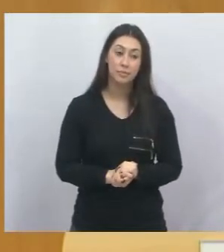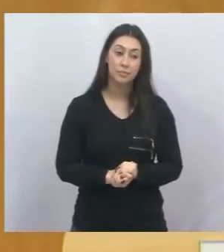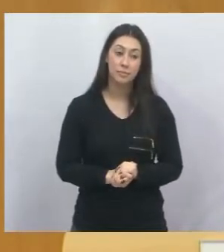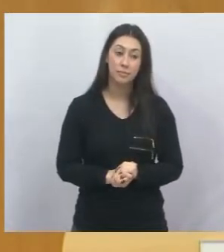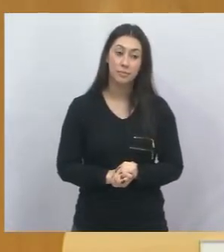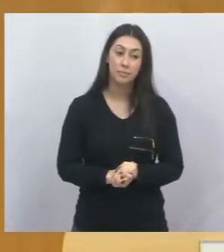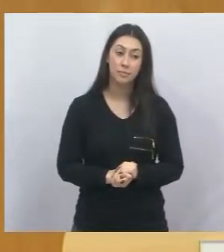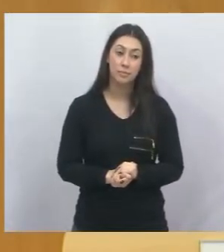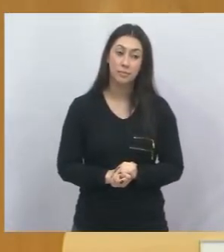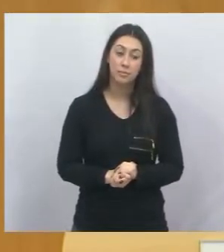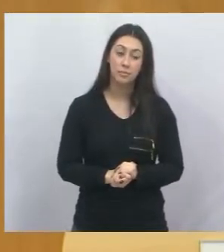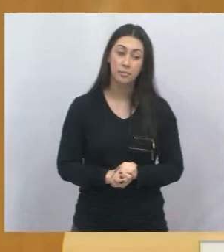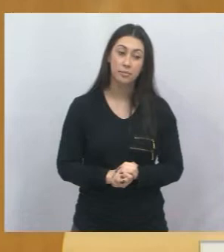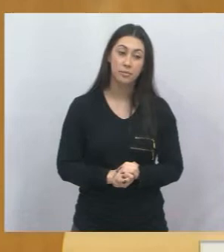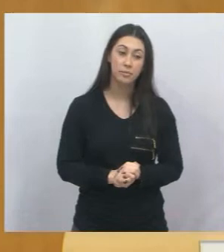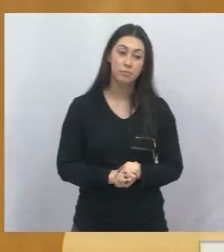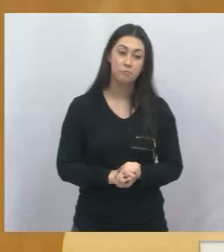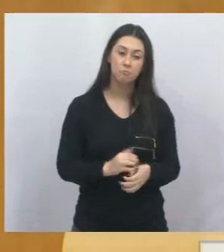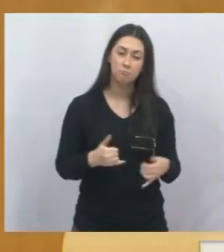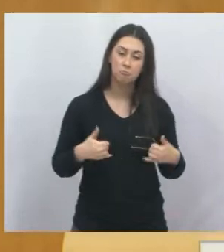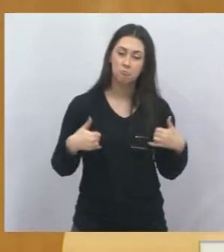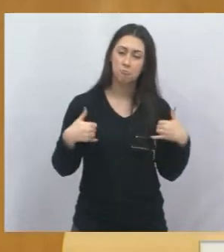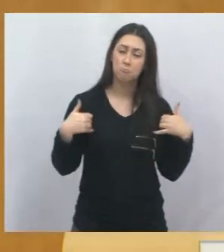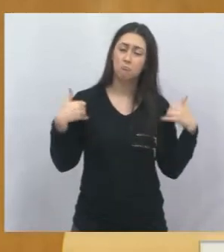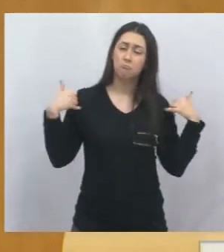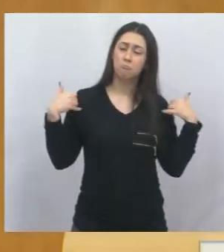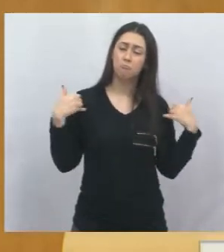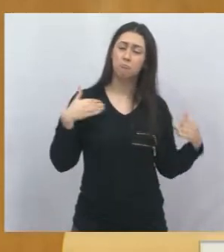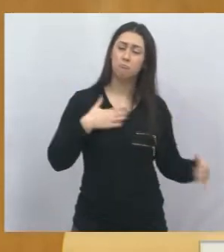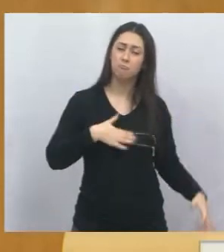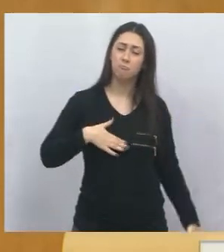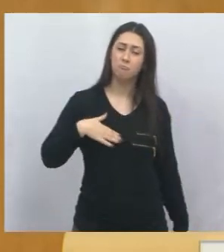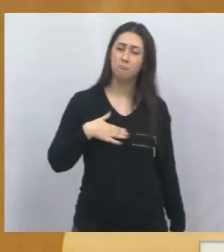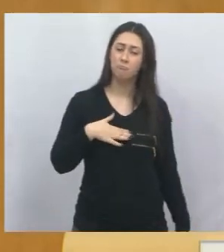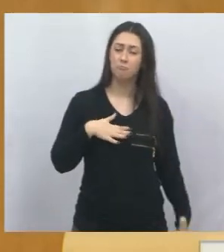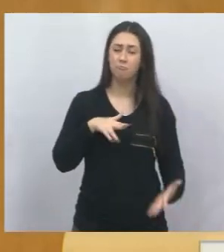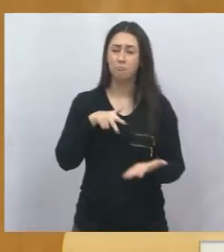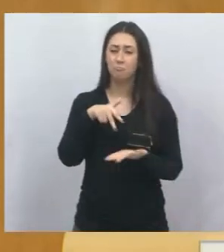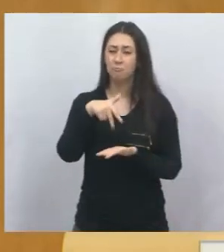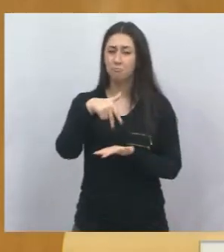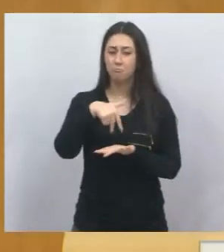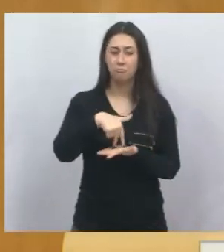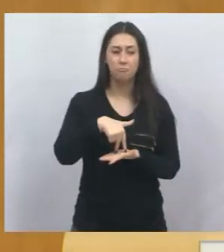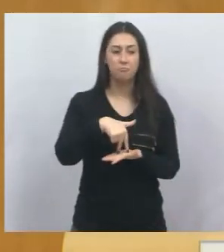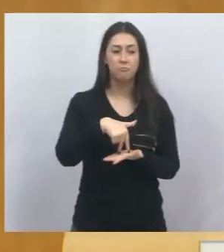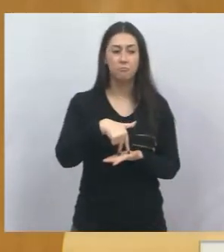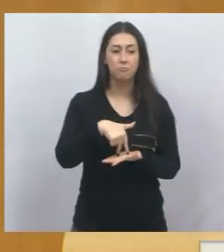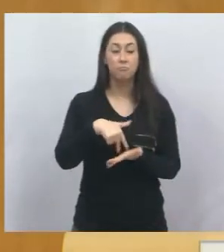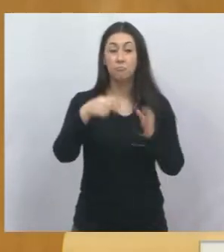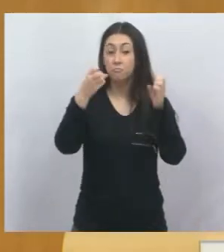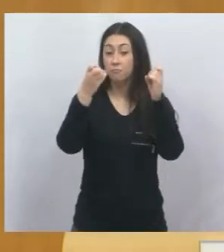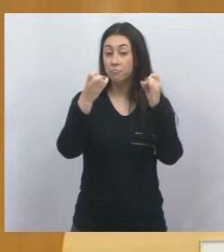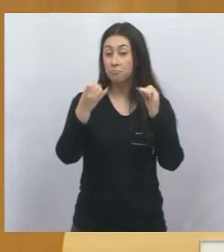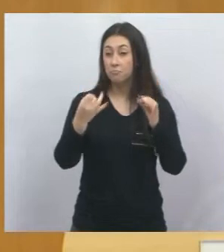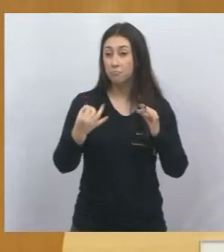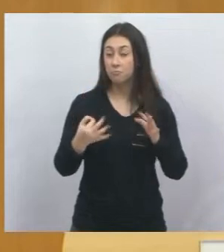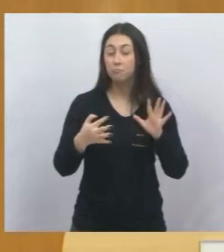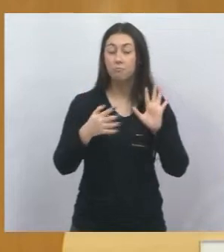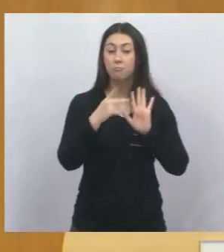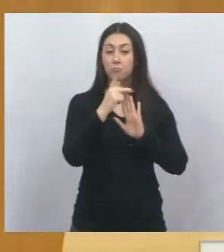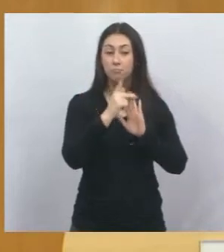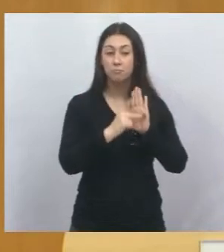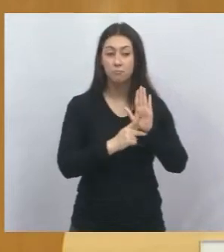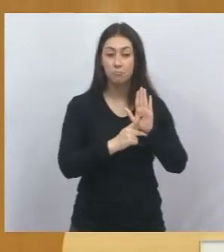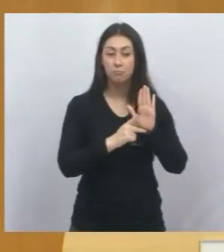Com grande orgulho e satisfação de estar aqui nessa tribuna hoje para relatar um projeto